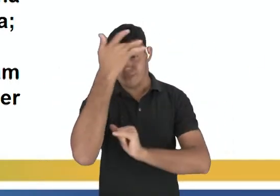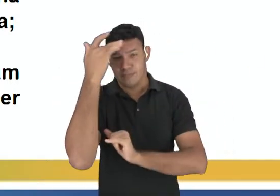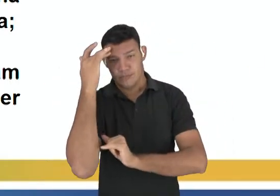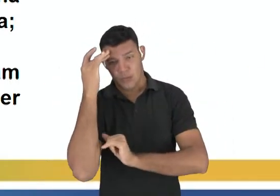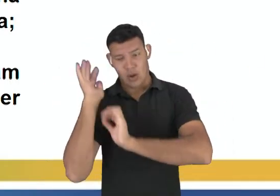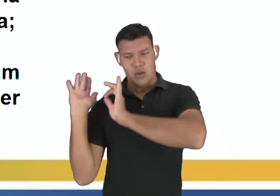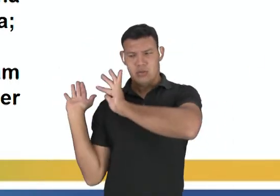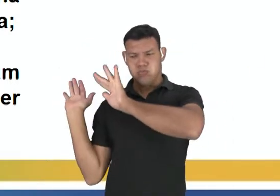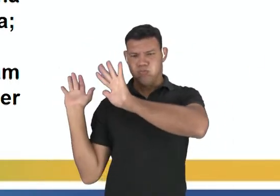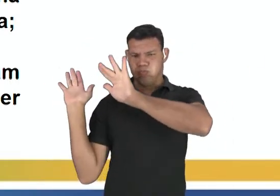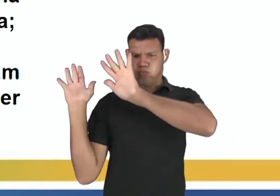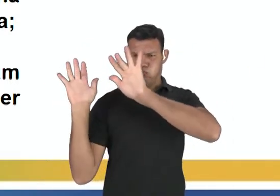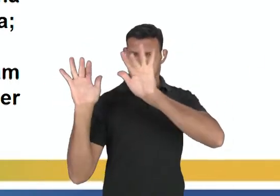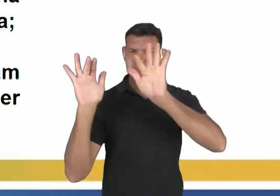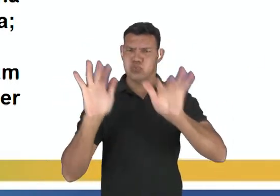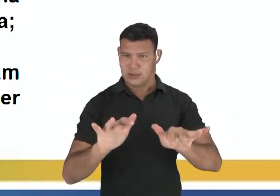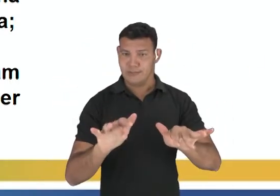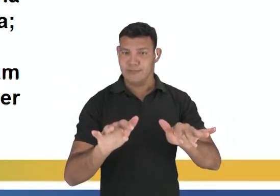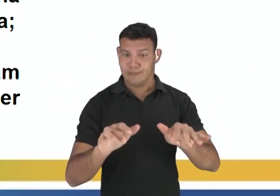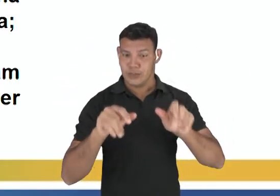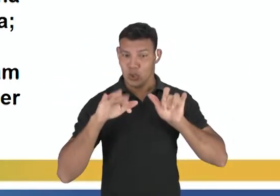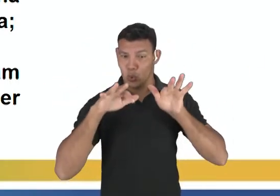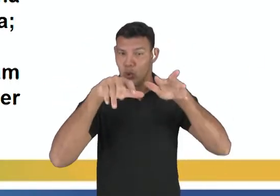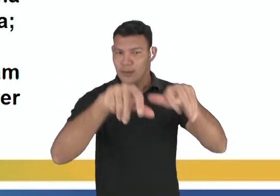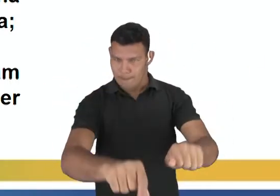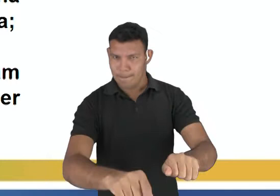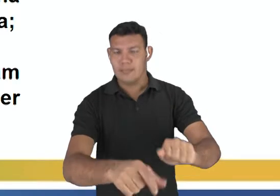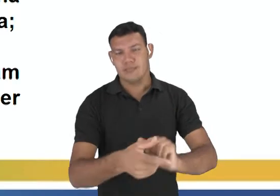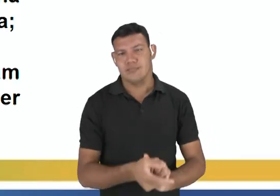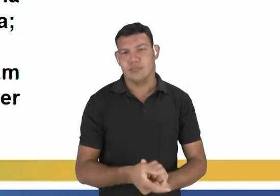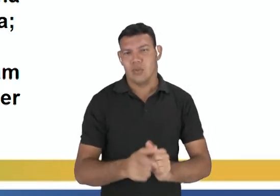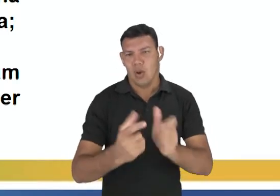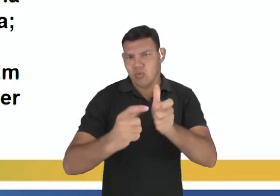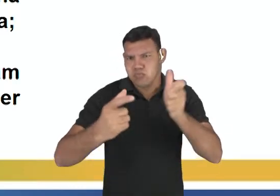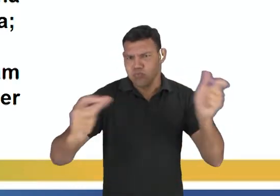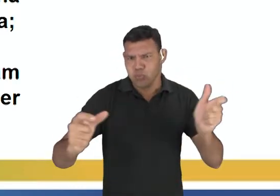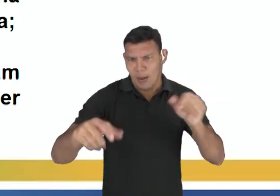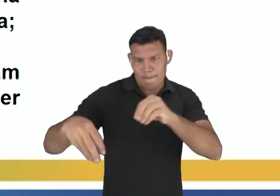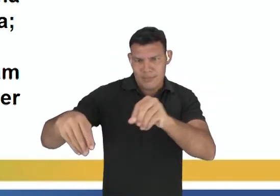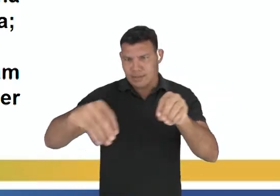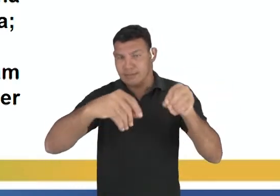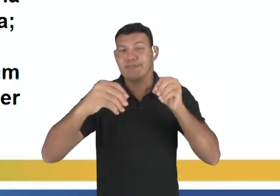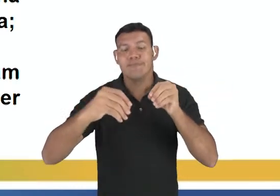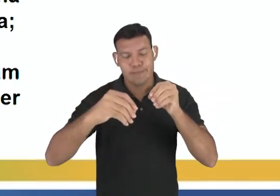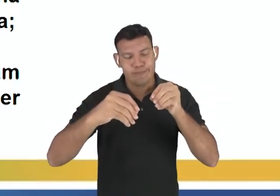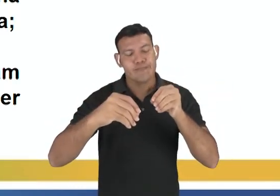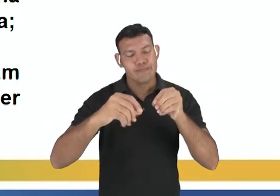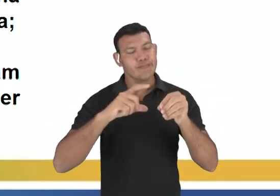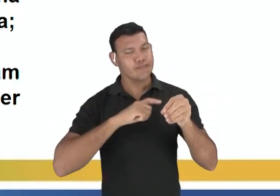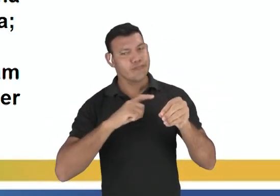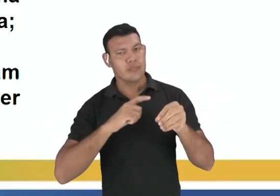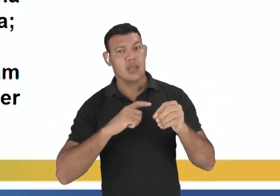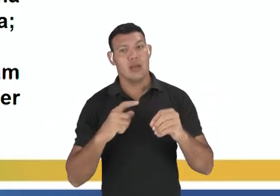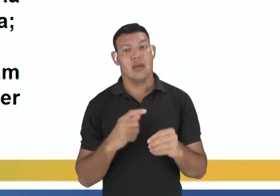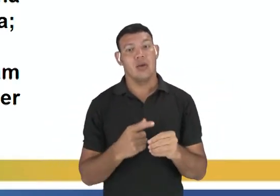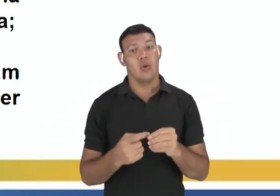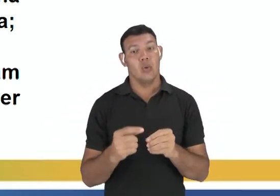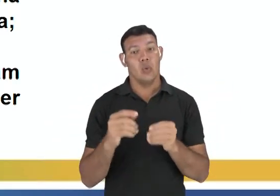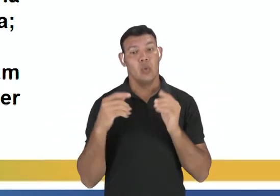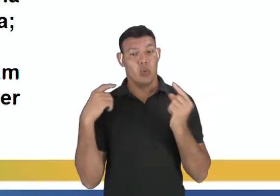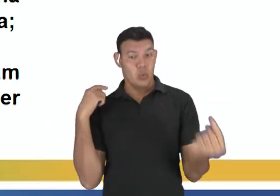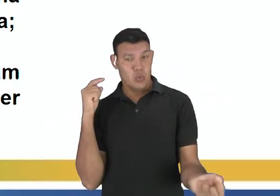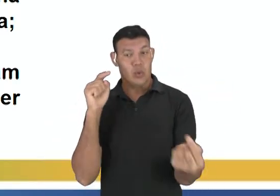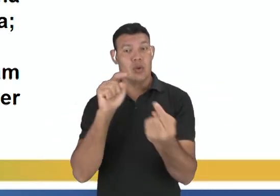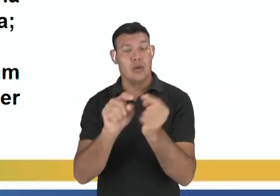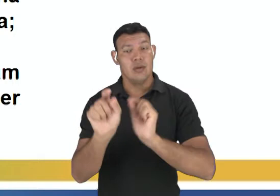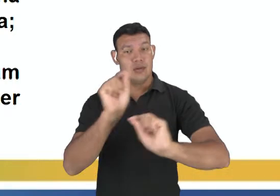pudessem vir para essa região. Os grandes latifúndios empresariais foram implantados na região com a finalidade de